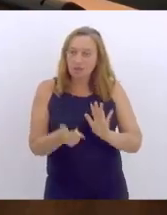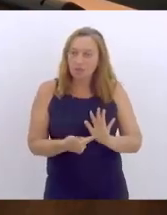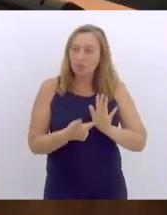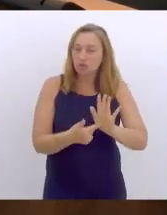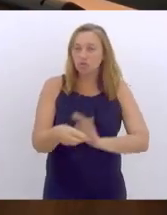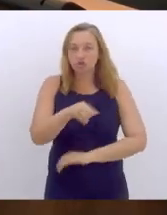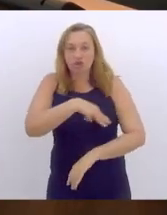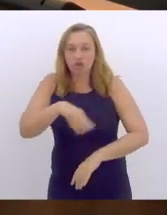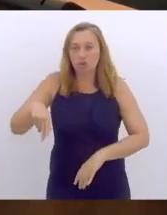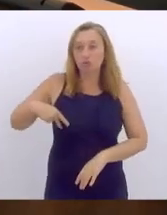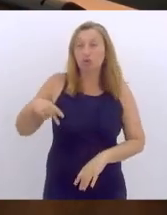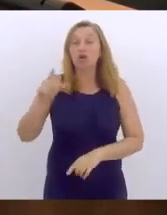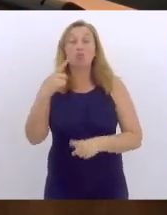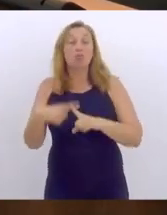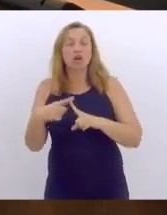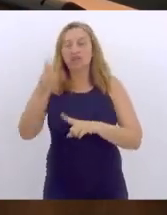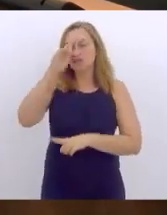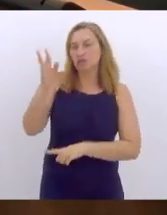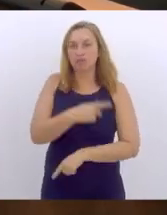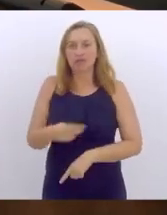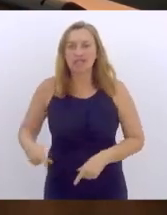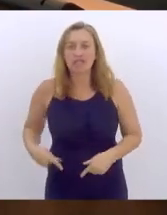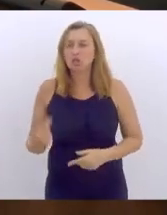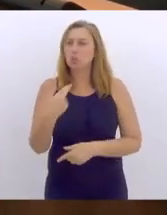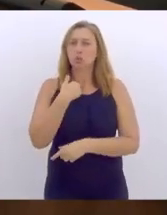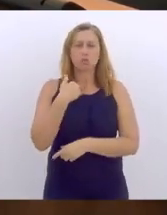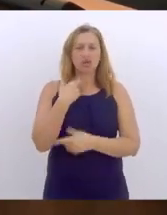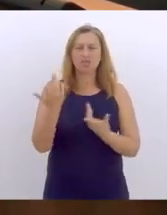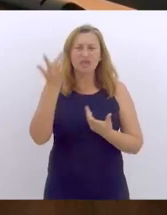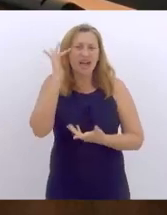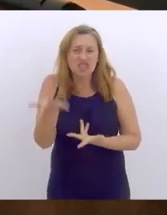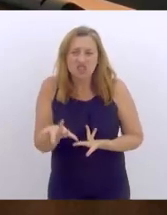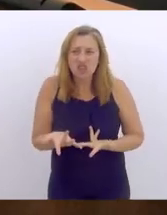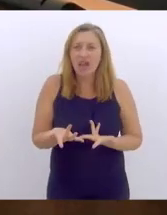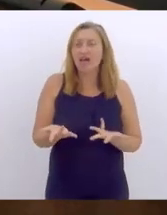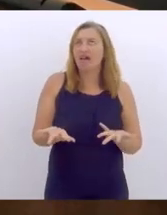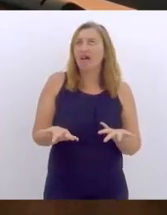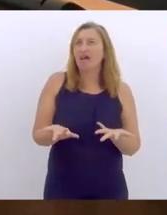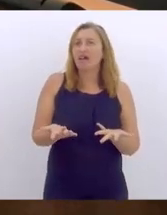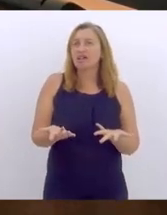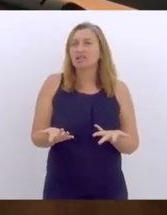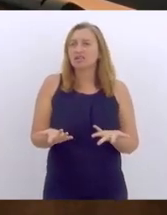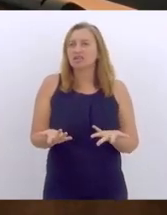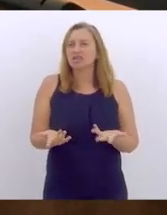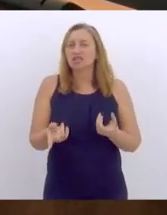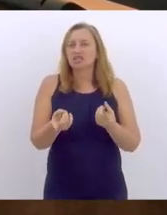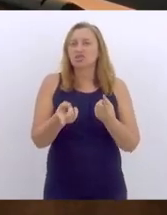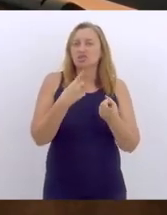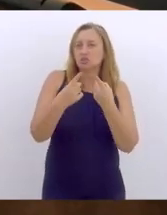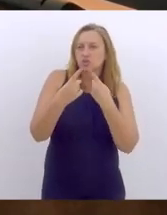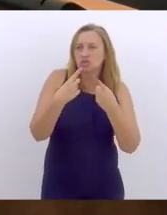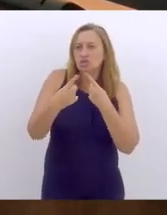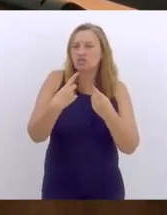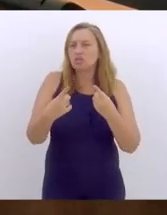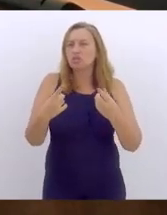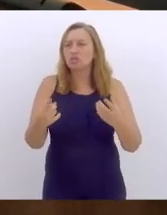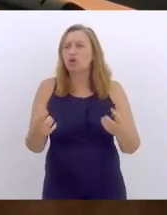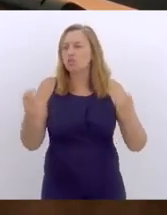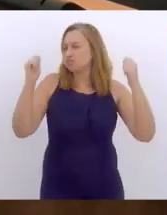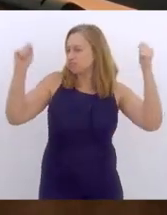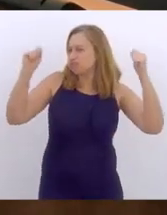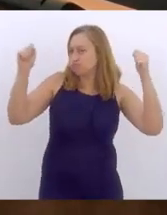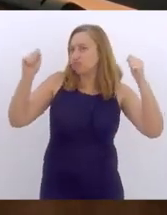Público, porque, senhor presidente, não podemos achar que debate sobre torcida organizada é